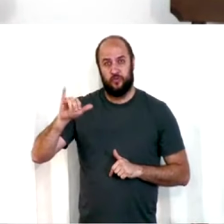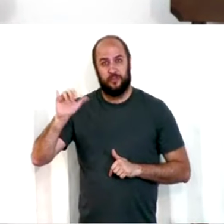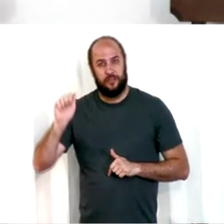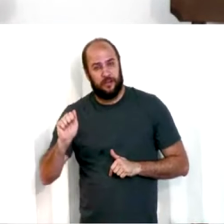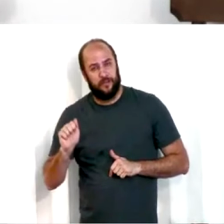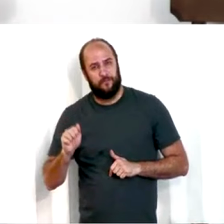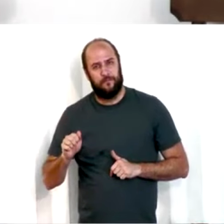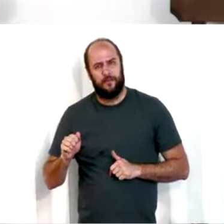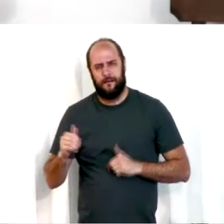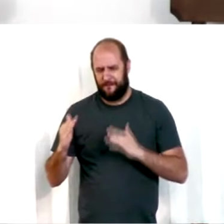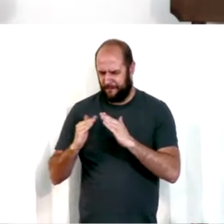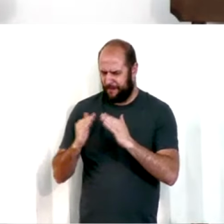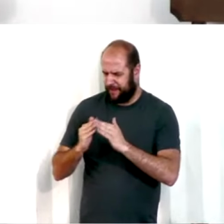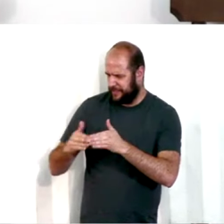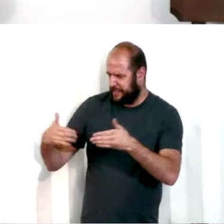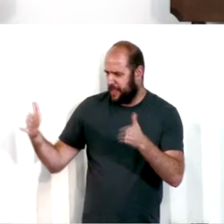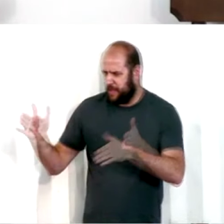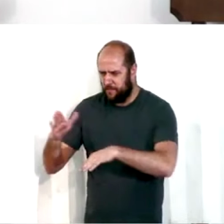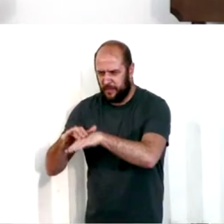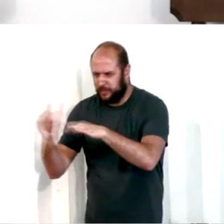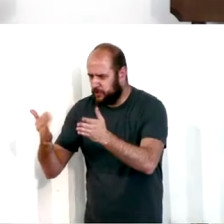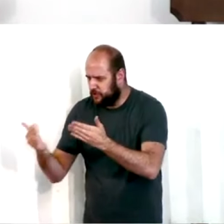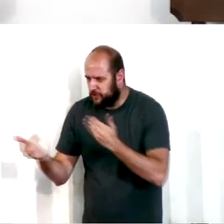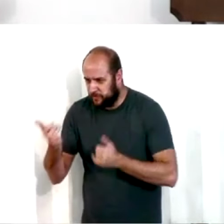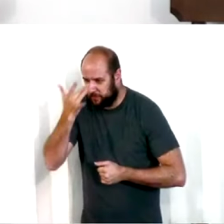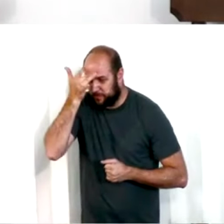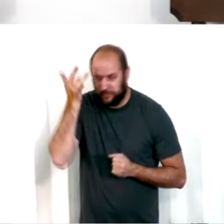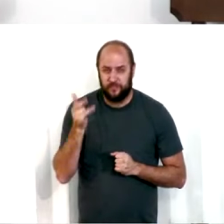casa, pregando o evangelho todos os dias.